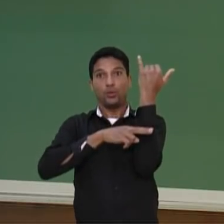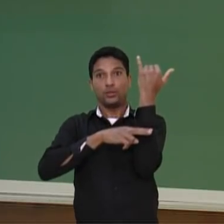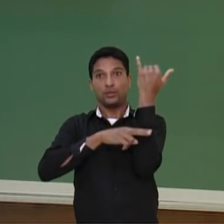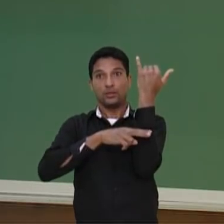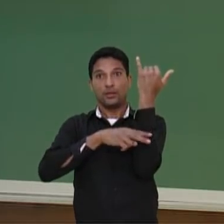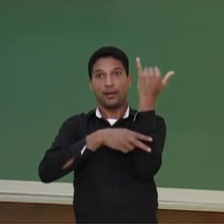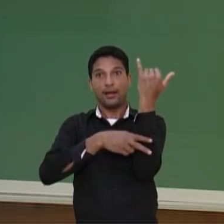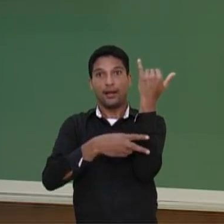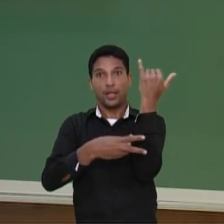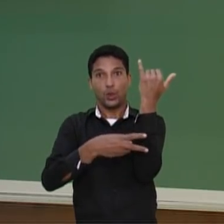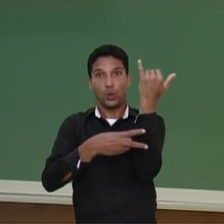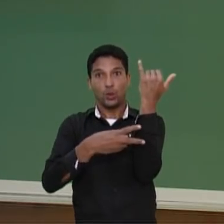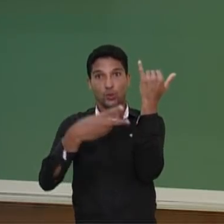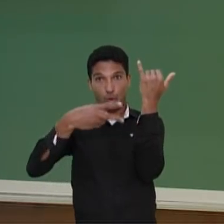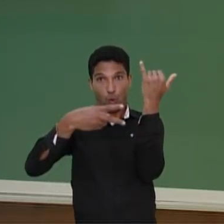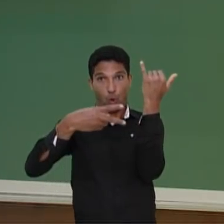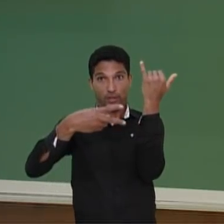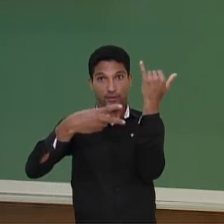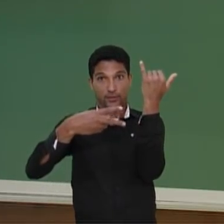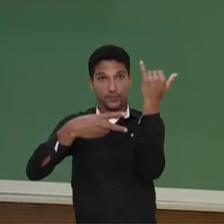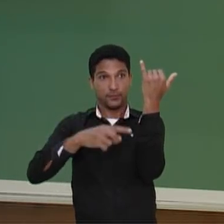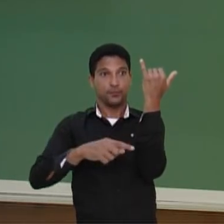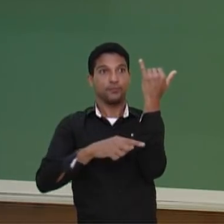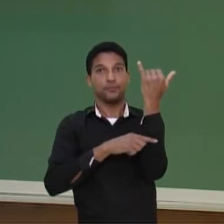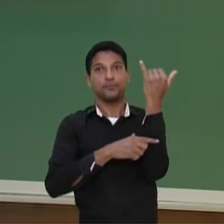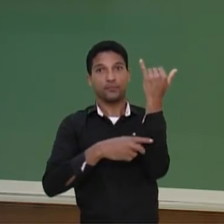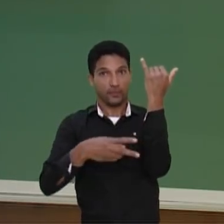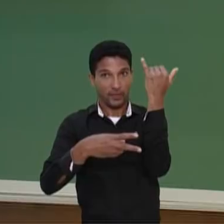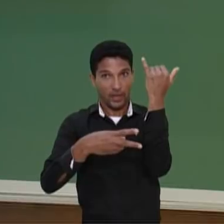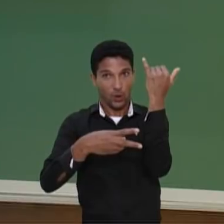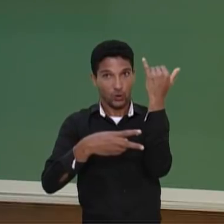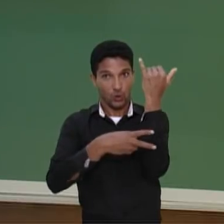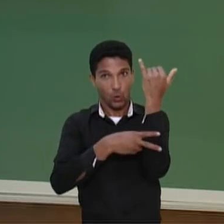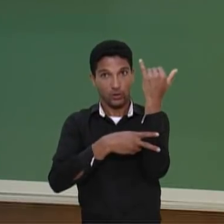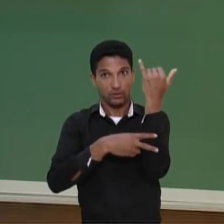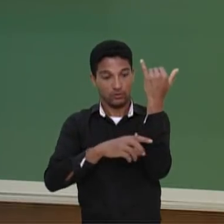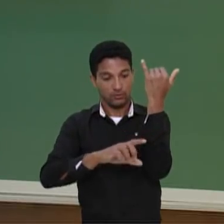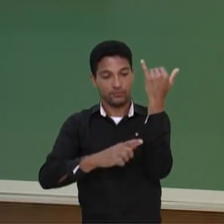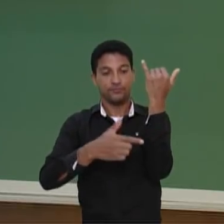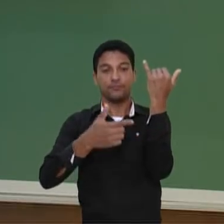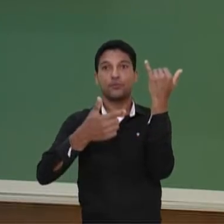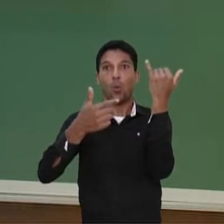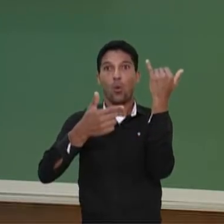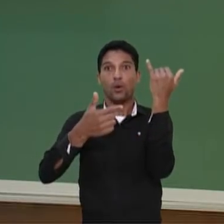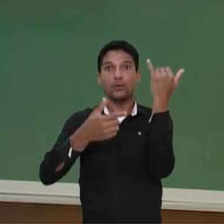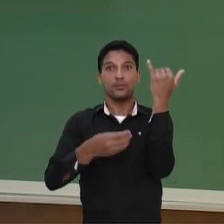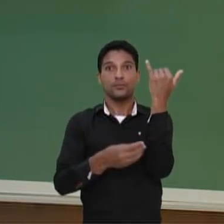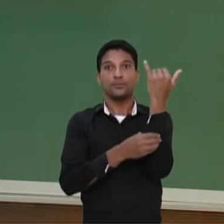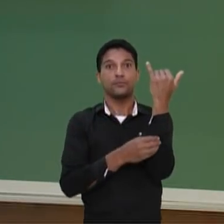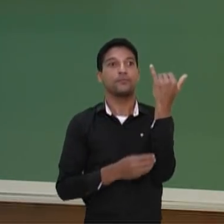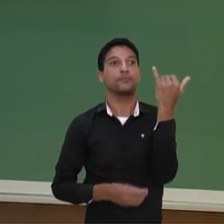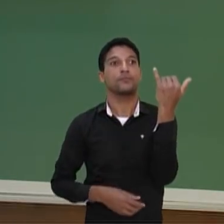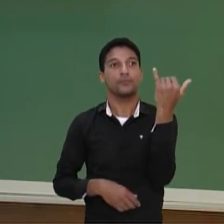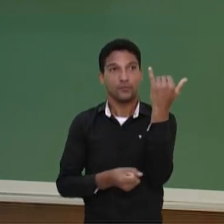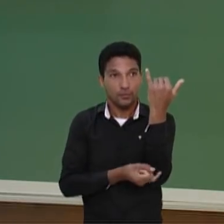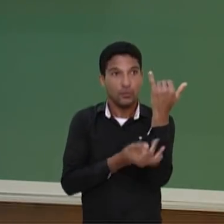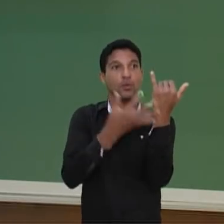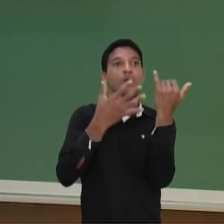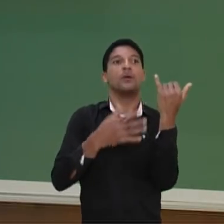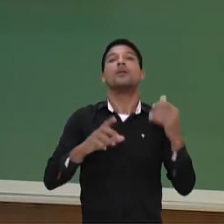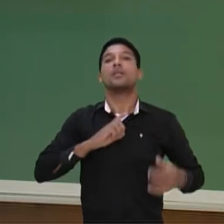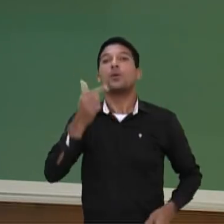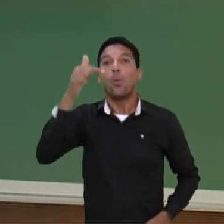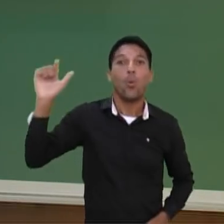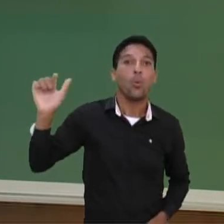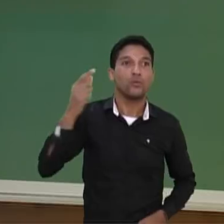então eu tenho ponto onde fiz = 0 y = 0 também origem do sistema e aí nós temos